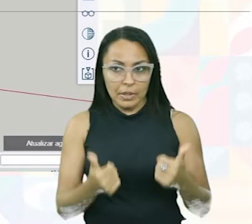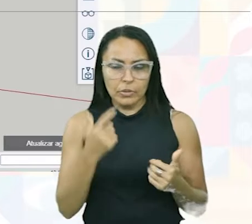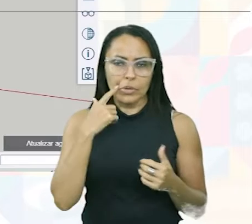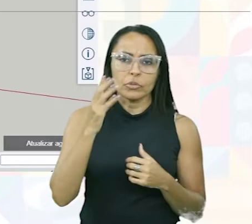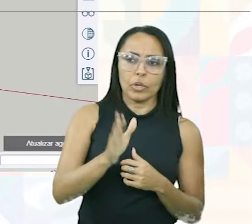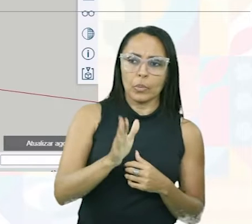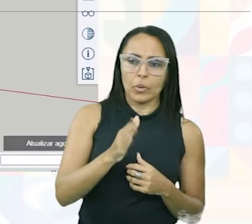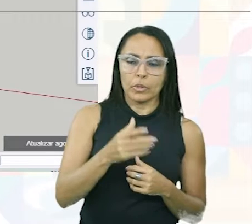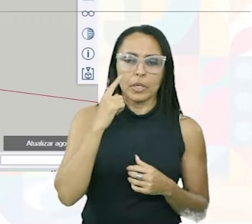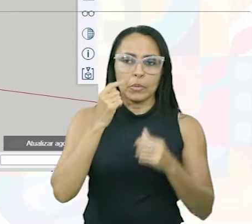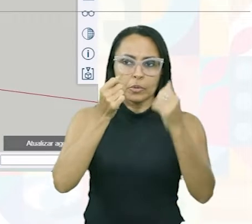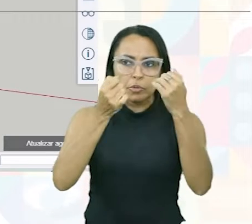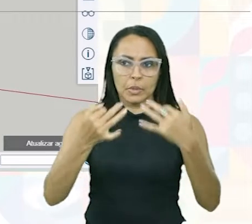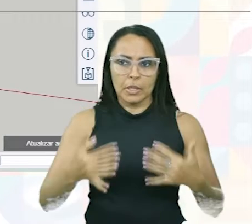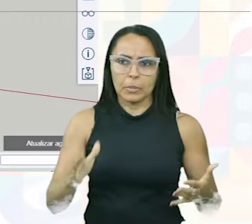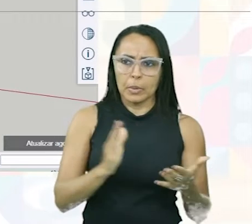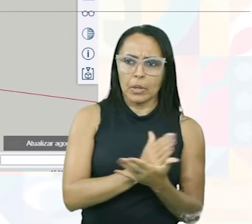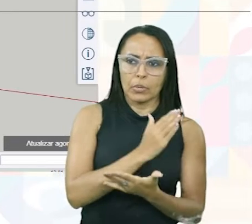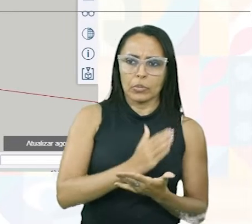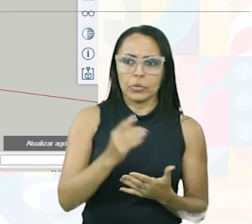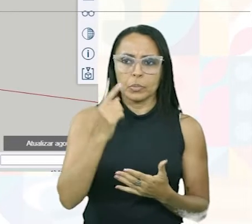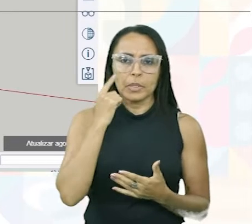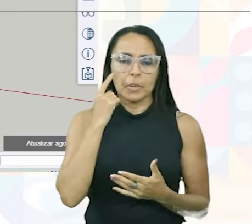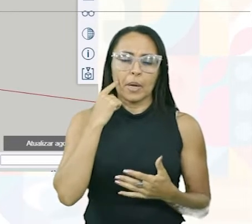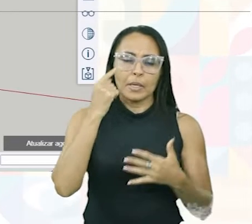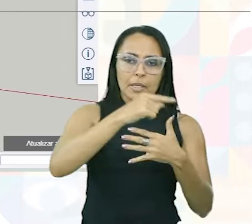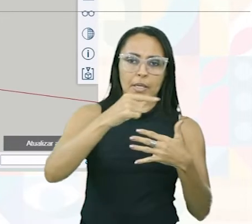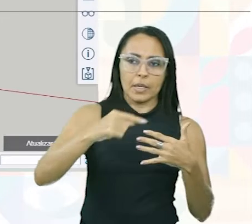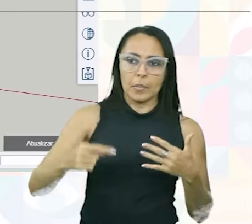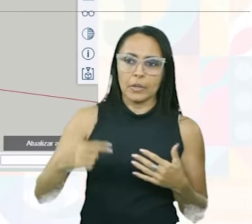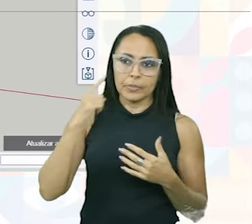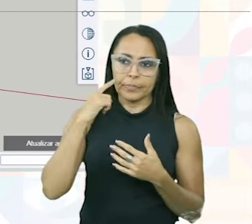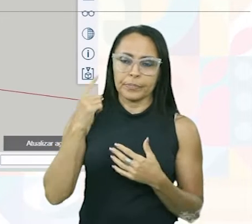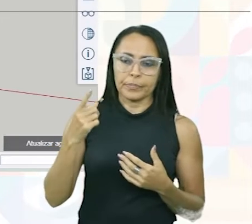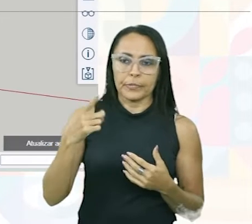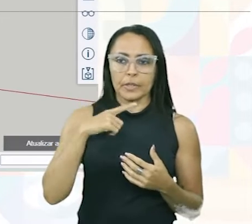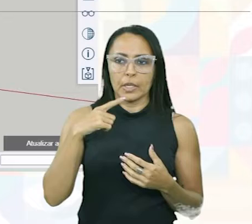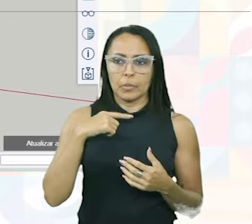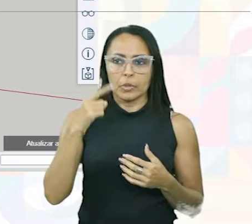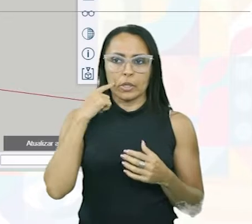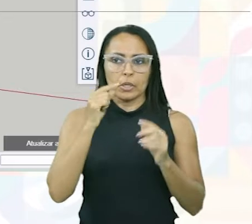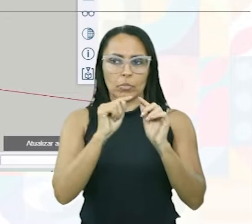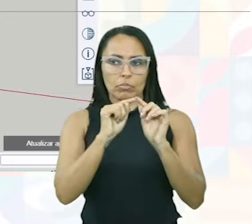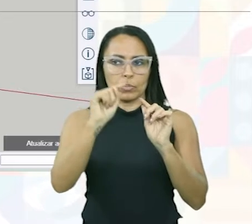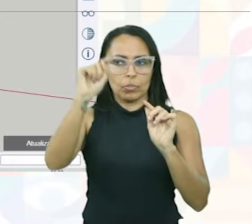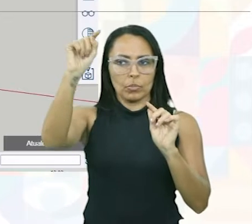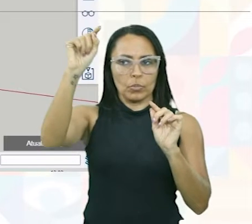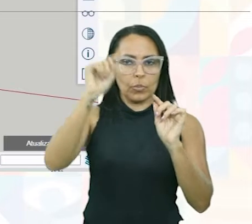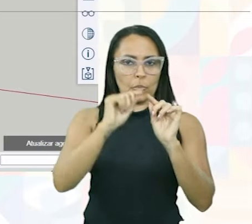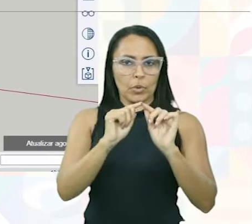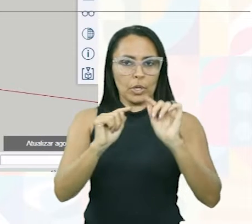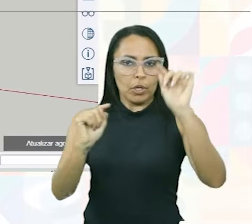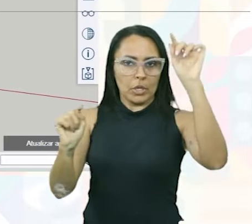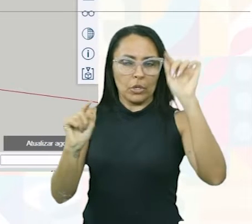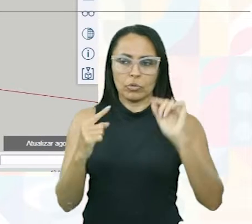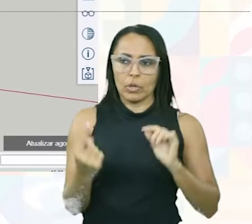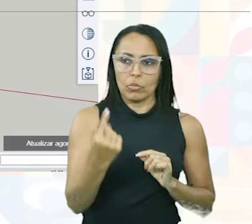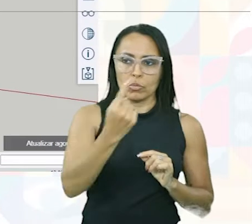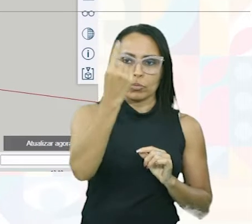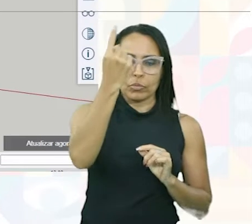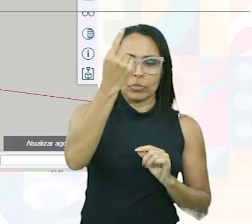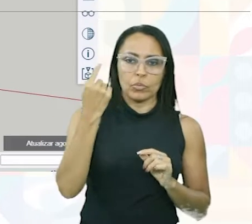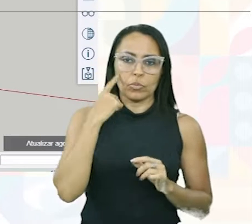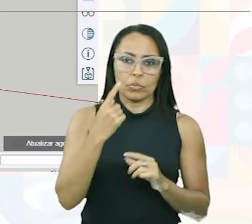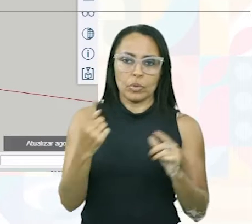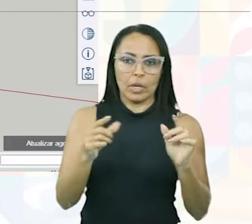podemos destacar alguns dos principais elementos. Temos aqui os eixos, o eixo da altura, o eixo da profundidade, o eixo